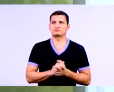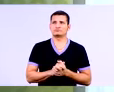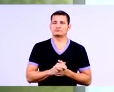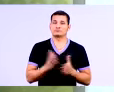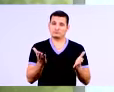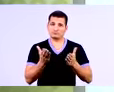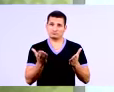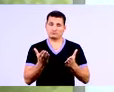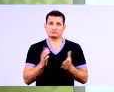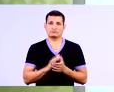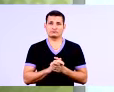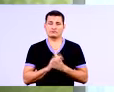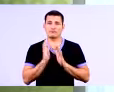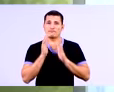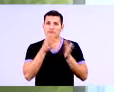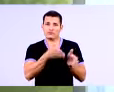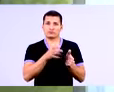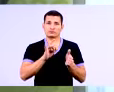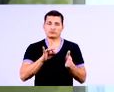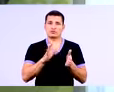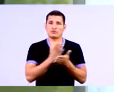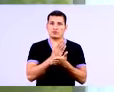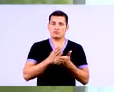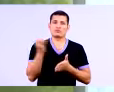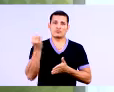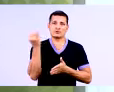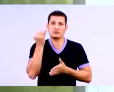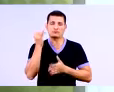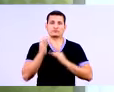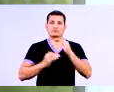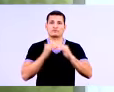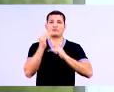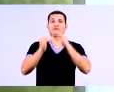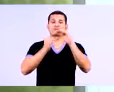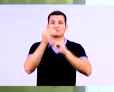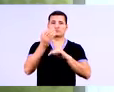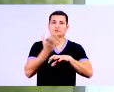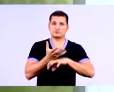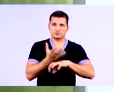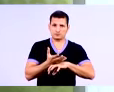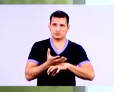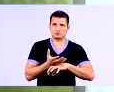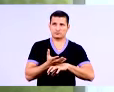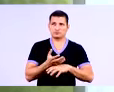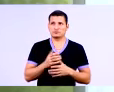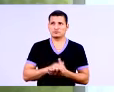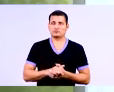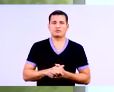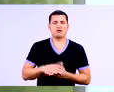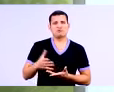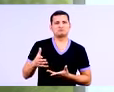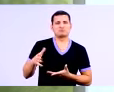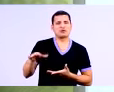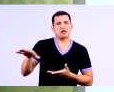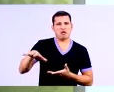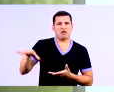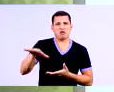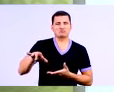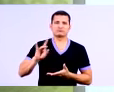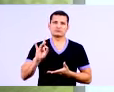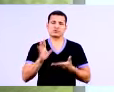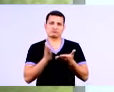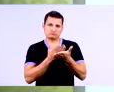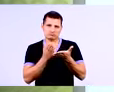prender a algumas que são essenciais para o desenvolvimento da disciplina. E o restante delas existe no